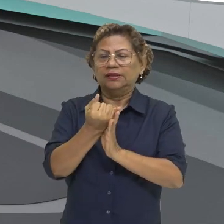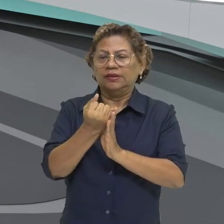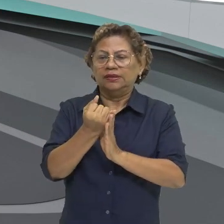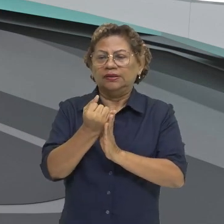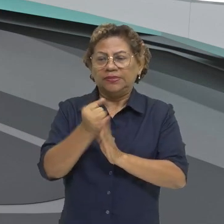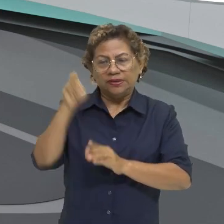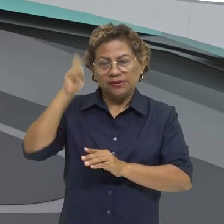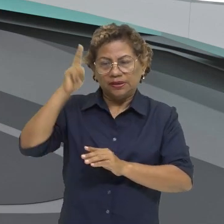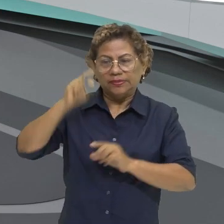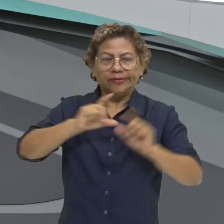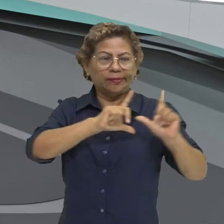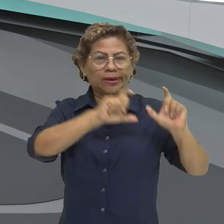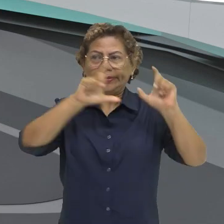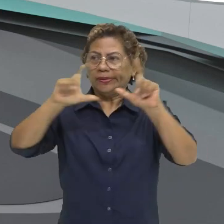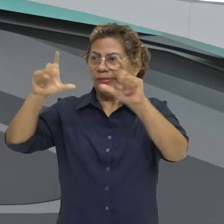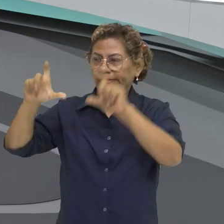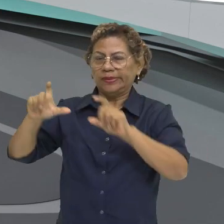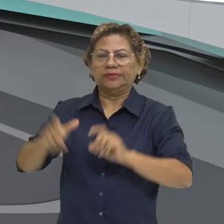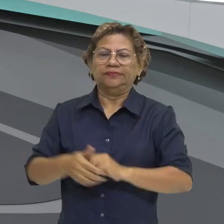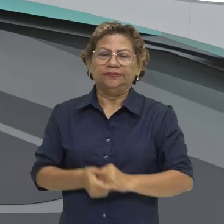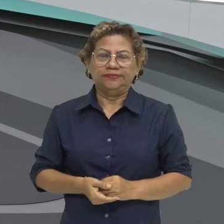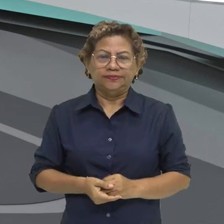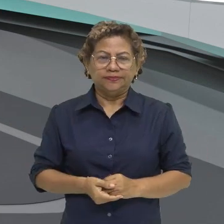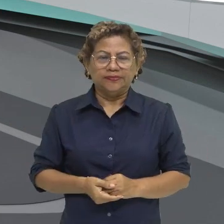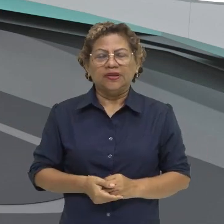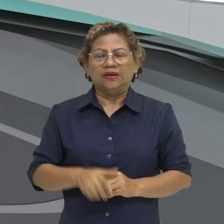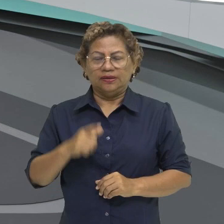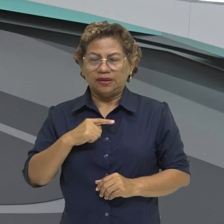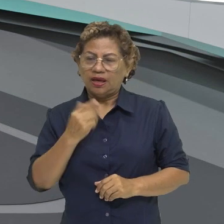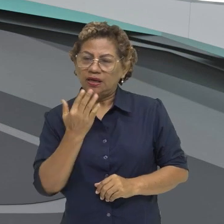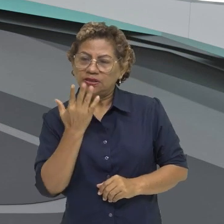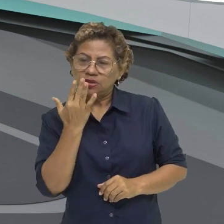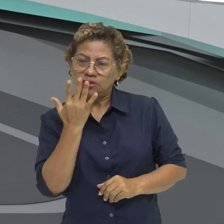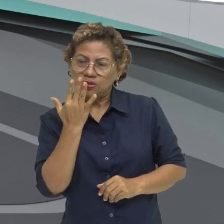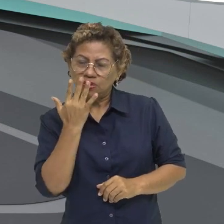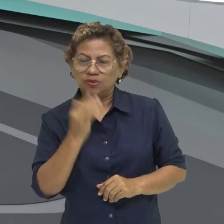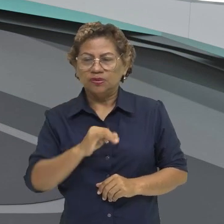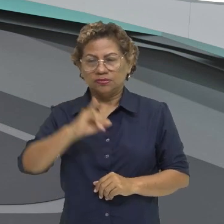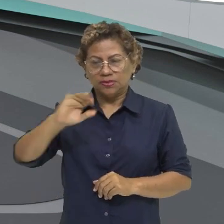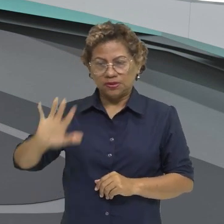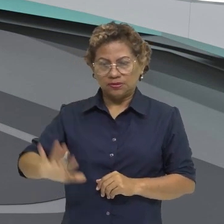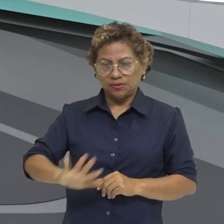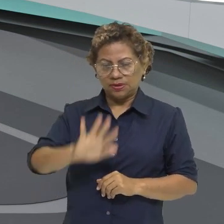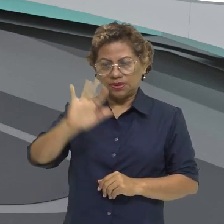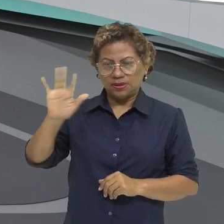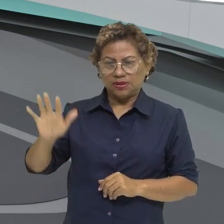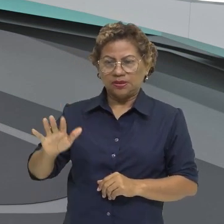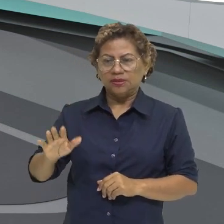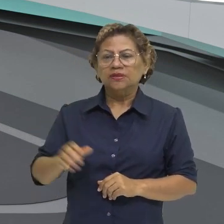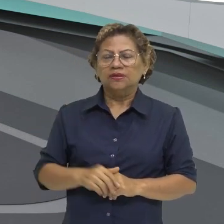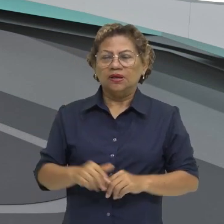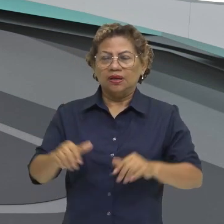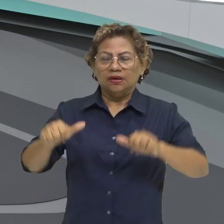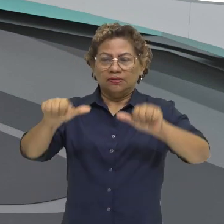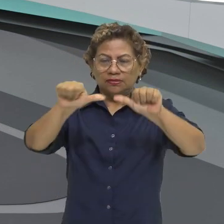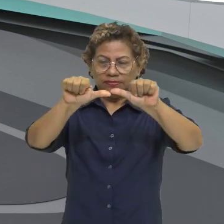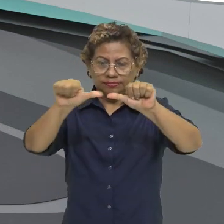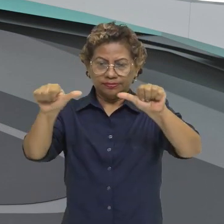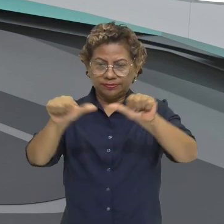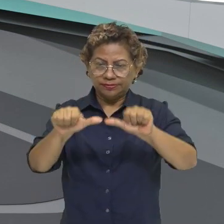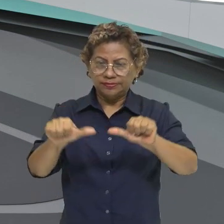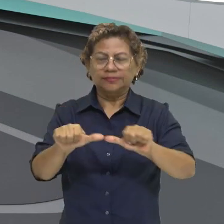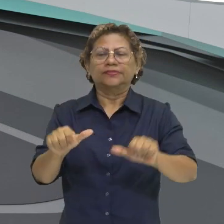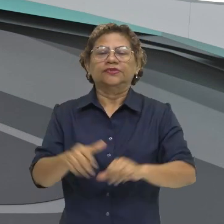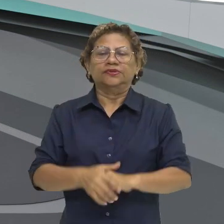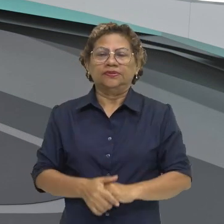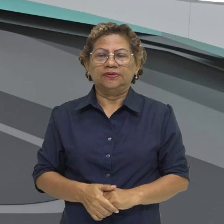constitutivos dessa sua manifestação, as cores, as imagens, os traços, né? E aqui